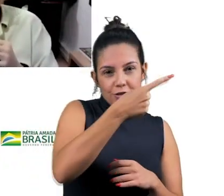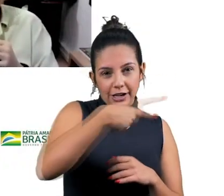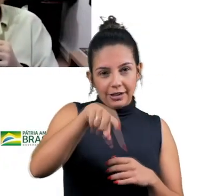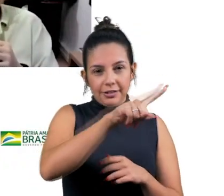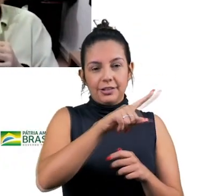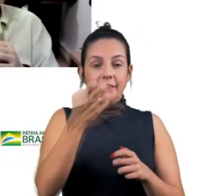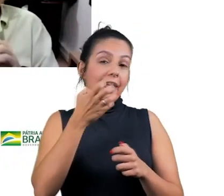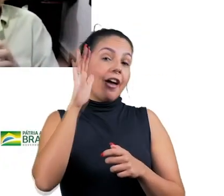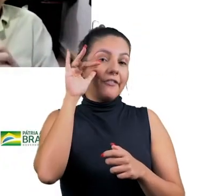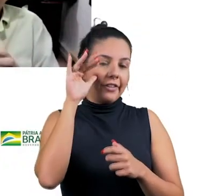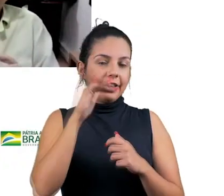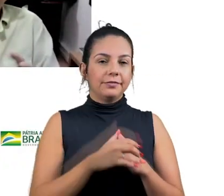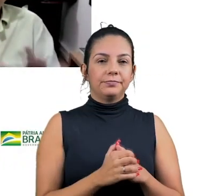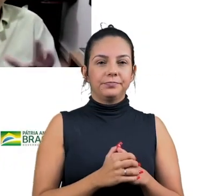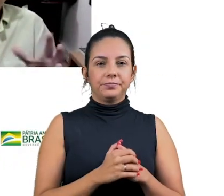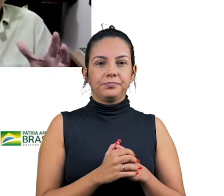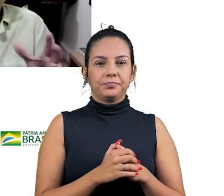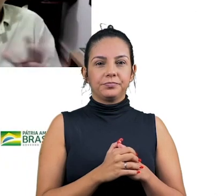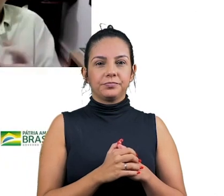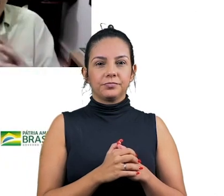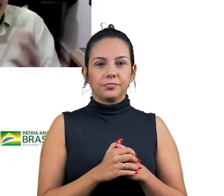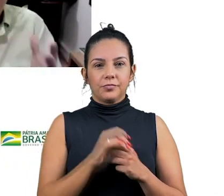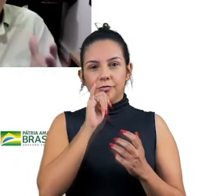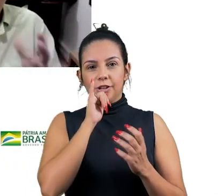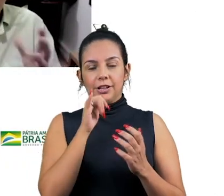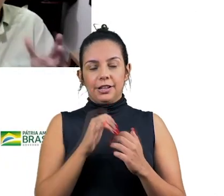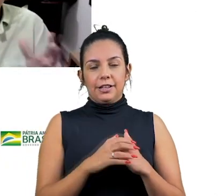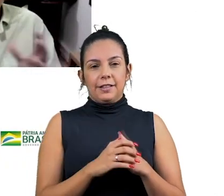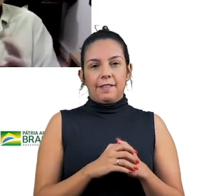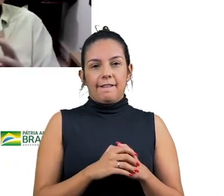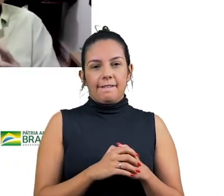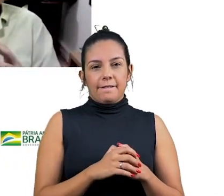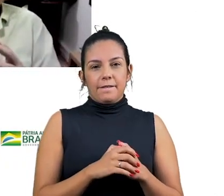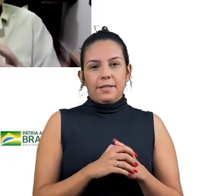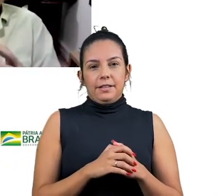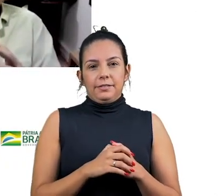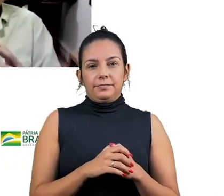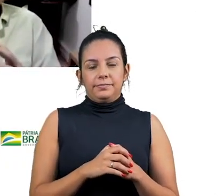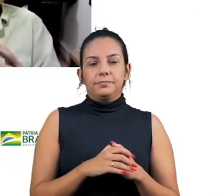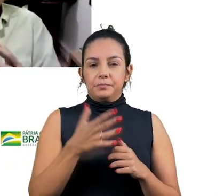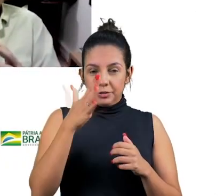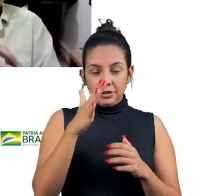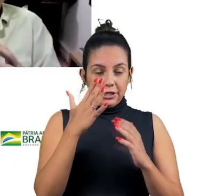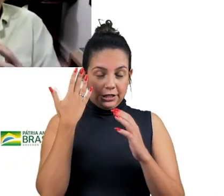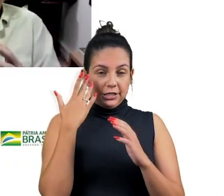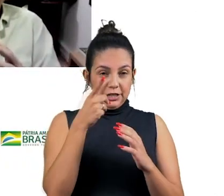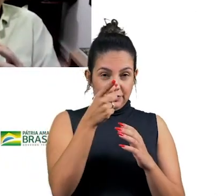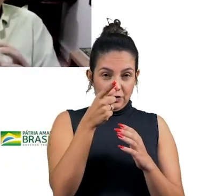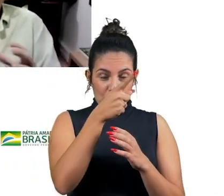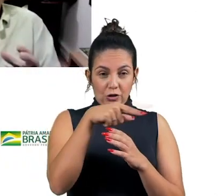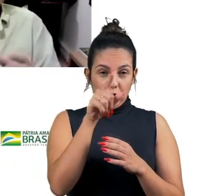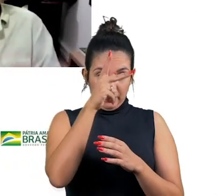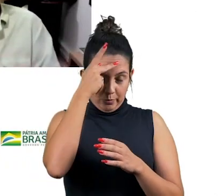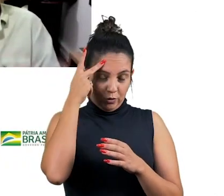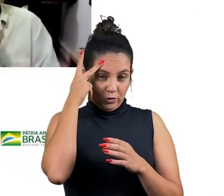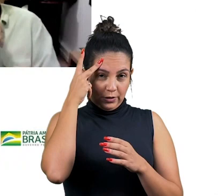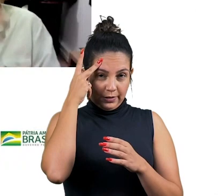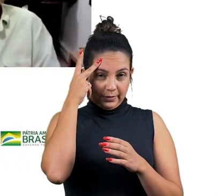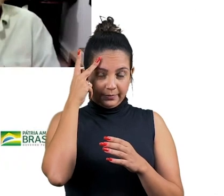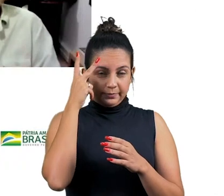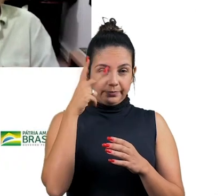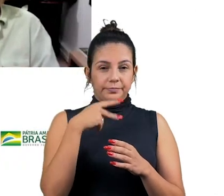que queria ver. Espelho, né? Espelho invertido, então, é isso? É mais disso, mais ou menos isso, porque o cara diz assim,